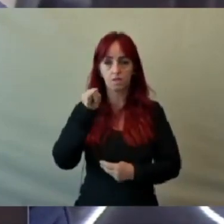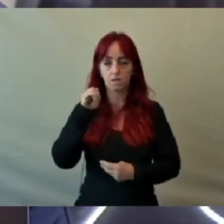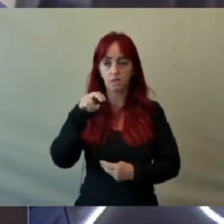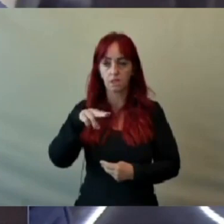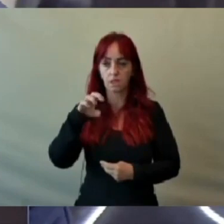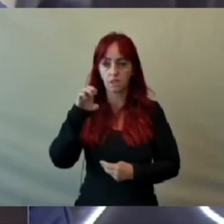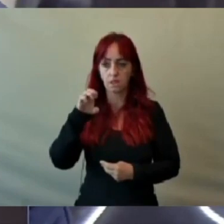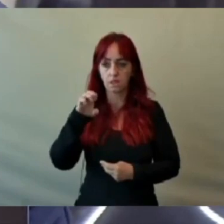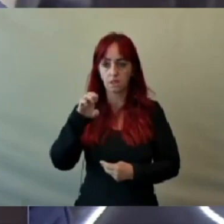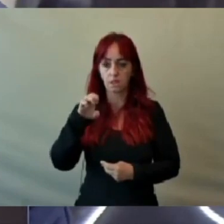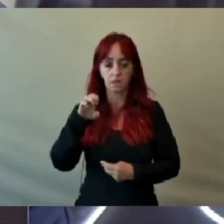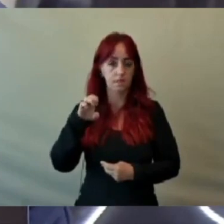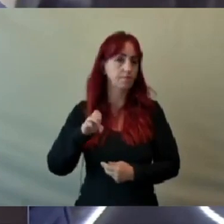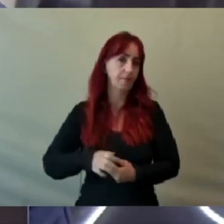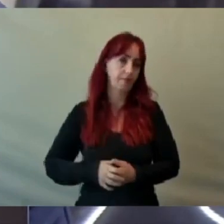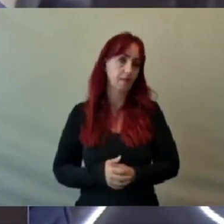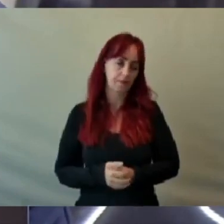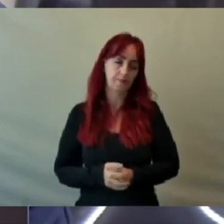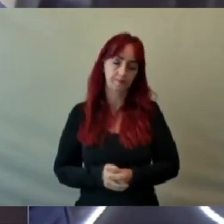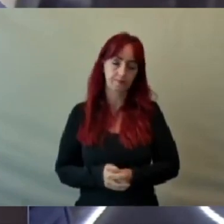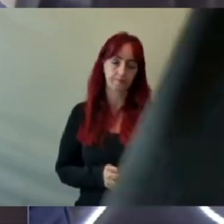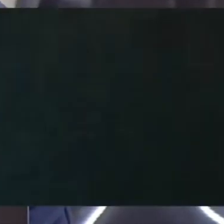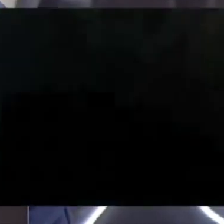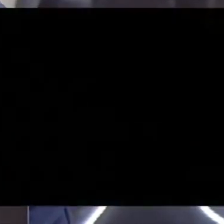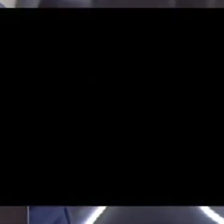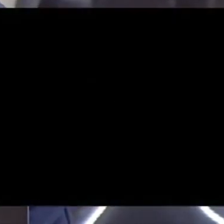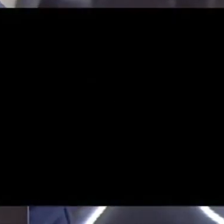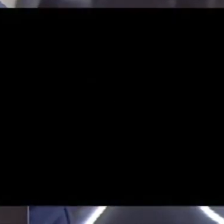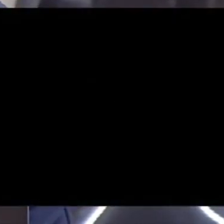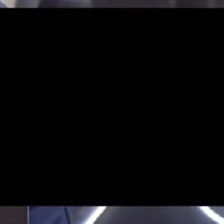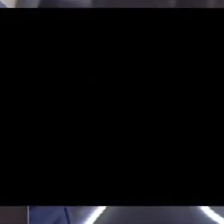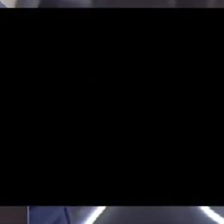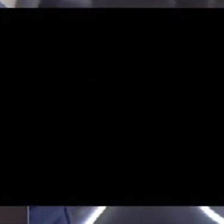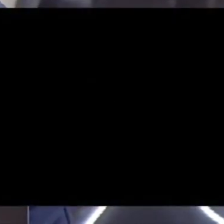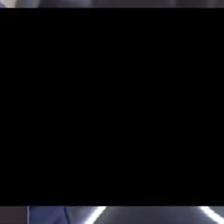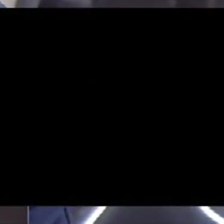GDcom coordenação programa maior cuidado tá por aí